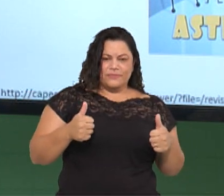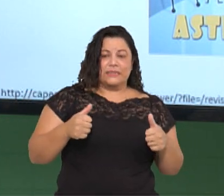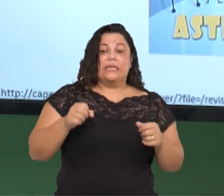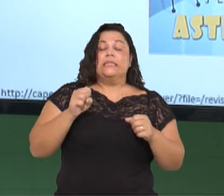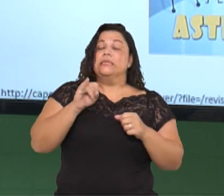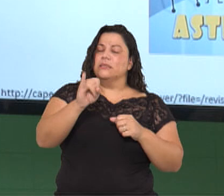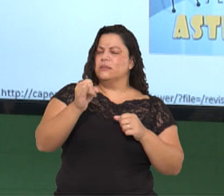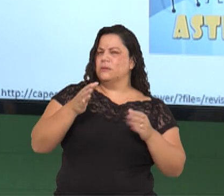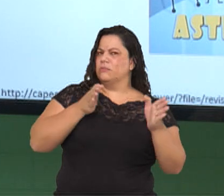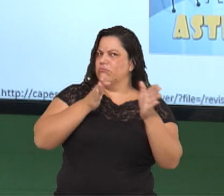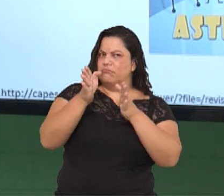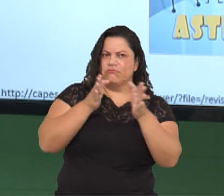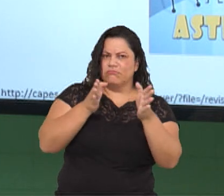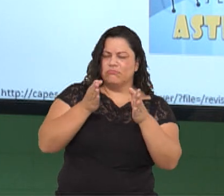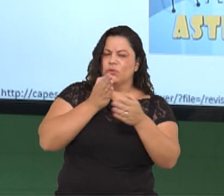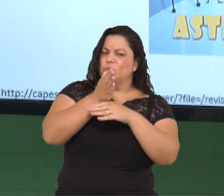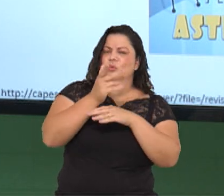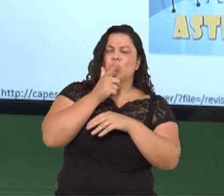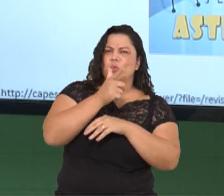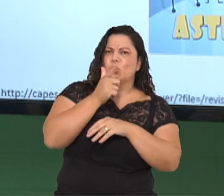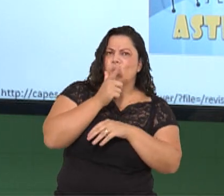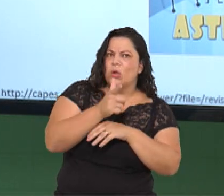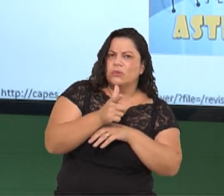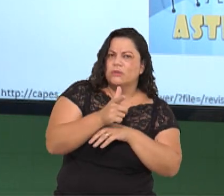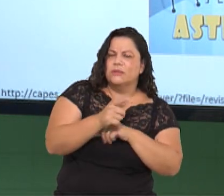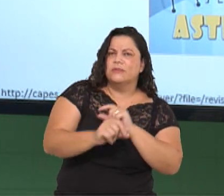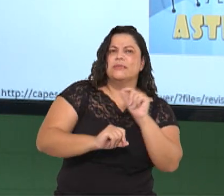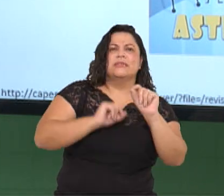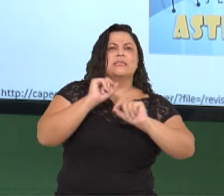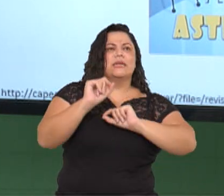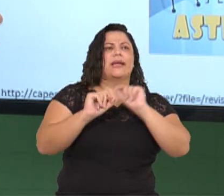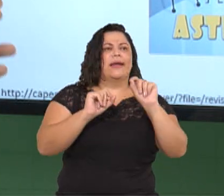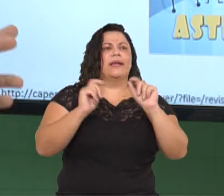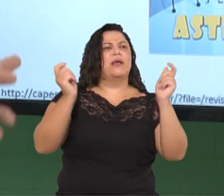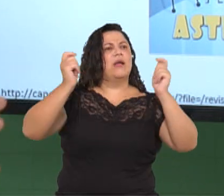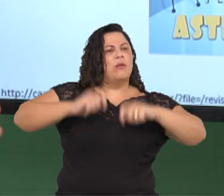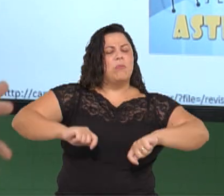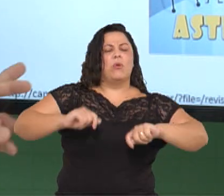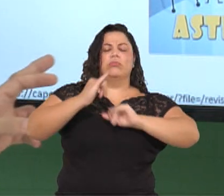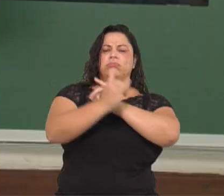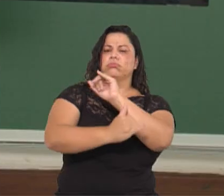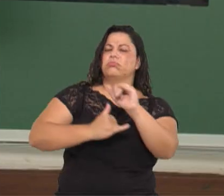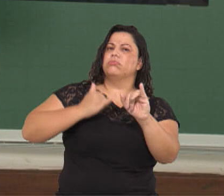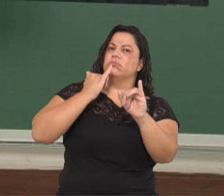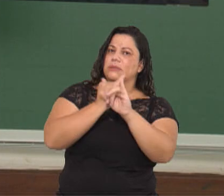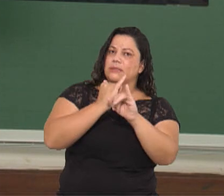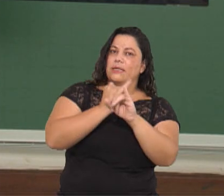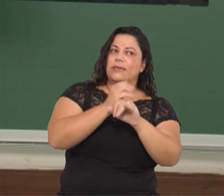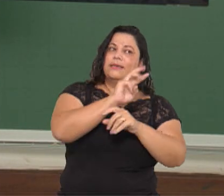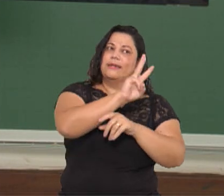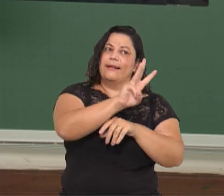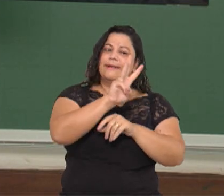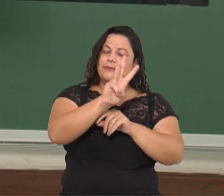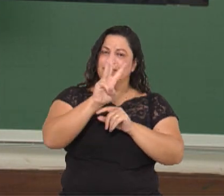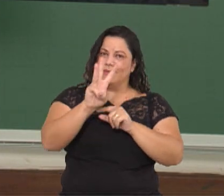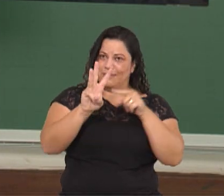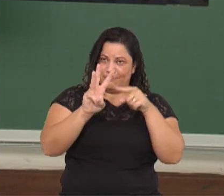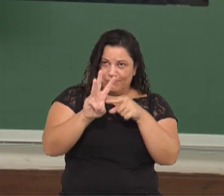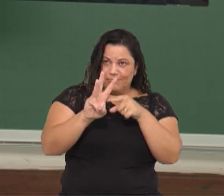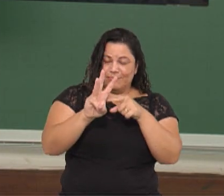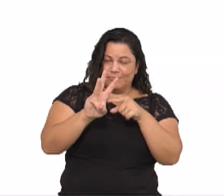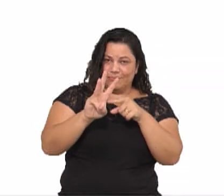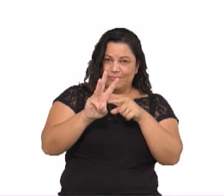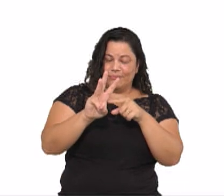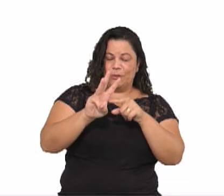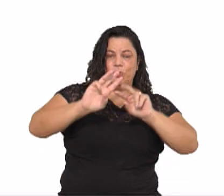acesso a um dispositivo que faça a leitura do QR Code, você pode acessar a internet, tem um endereço aqui embaixo, você vai